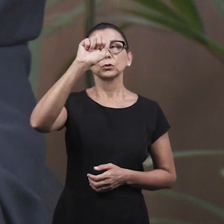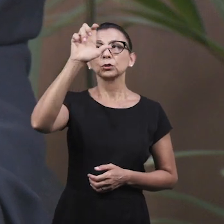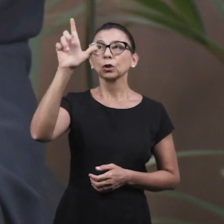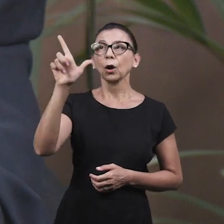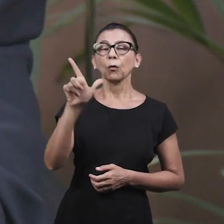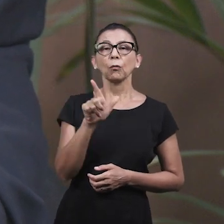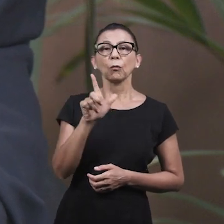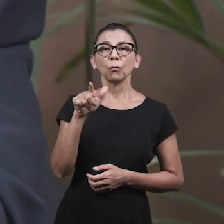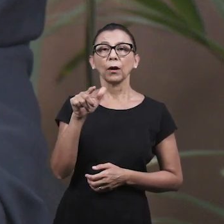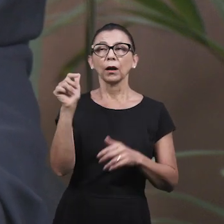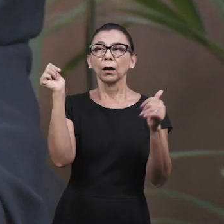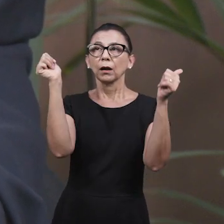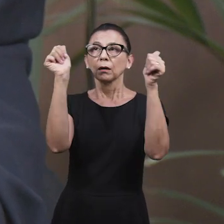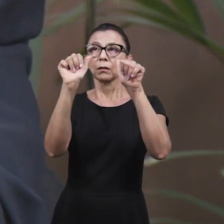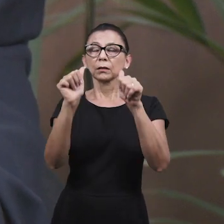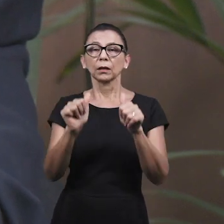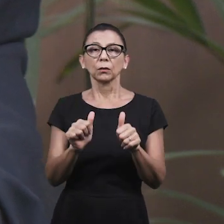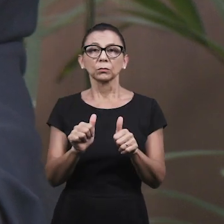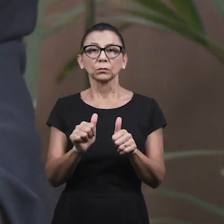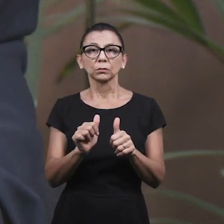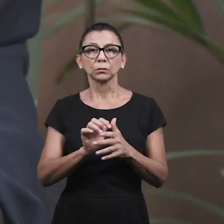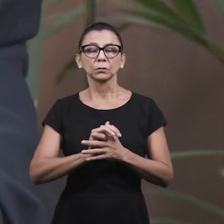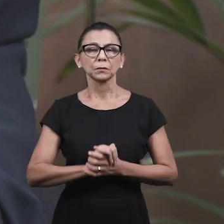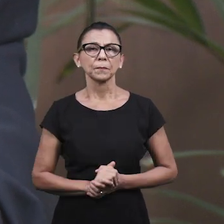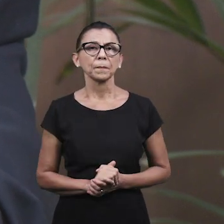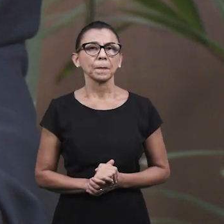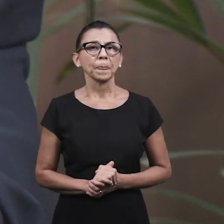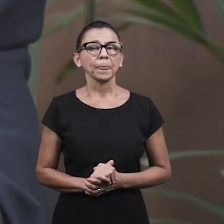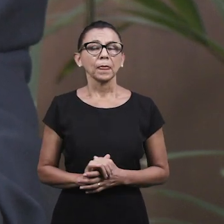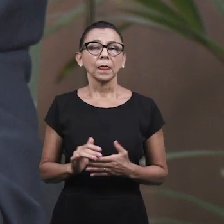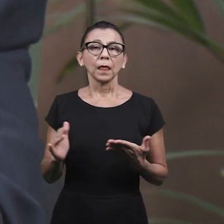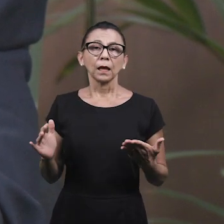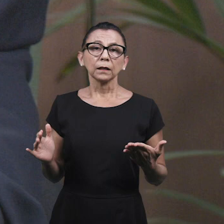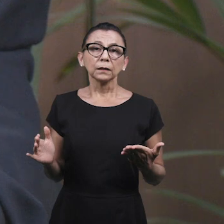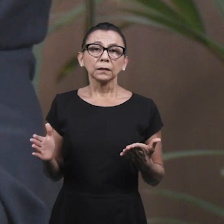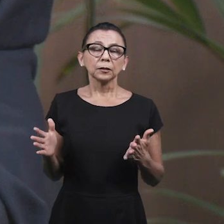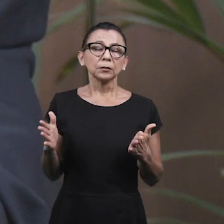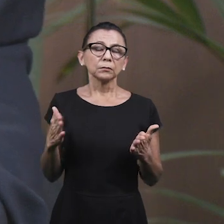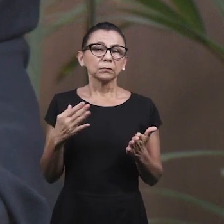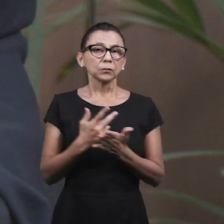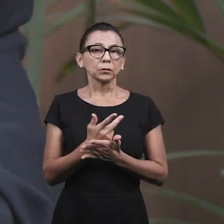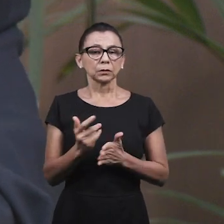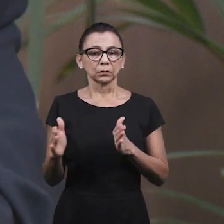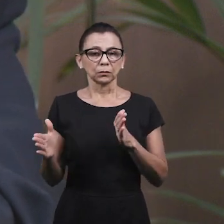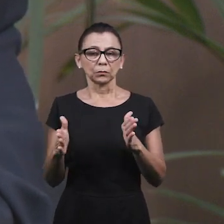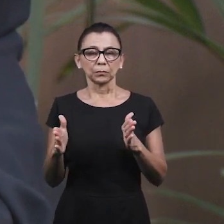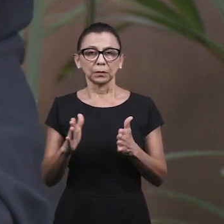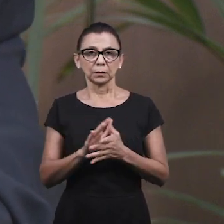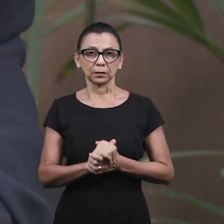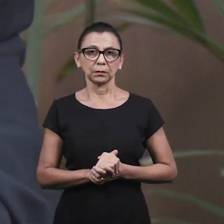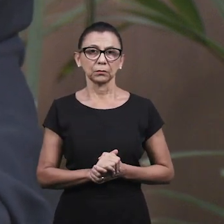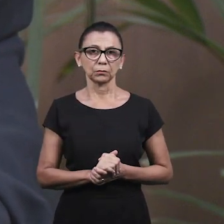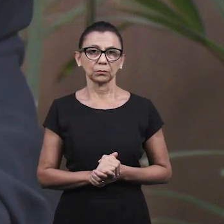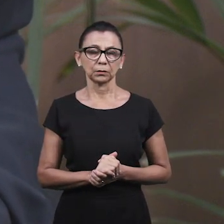começa a misturar o paganismo com o cristianismo. O paganismo era